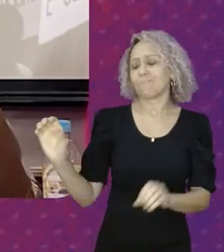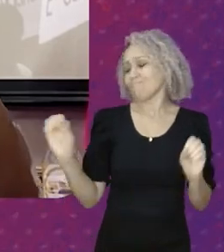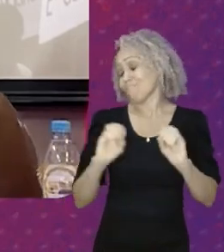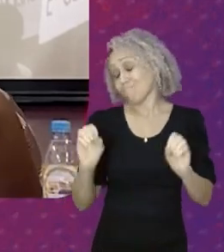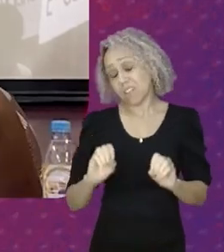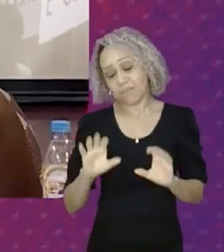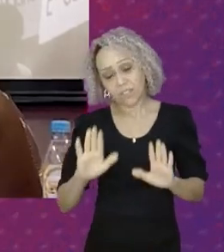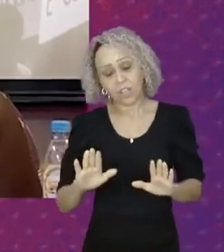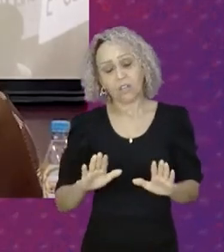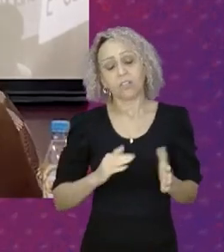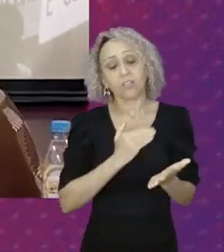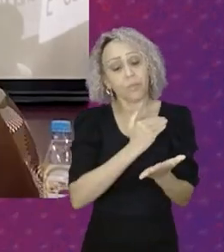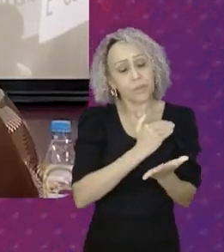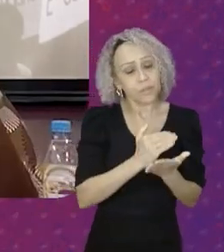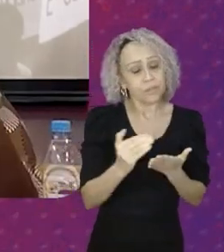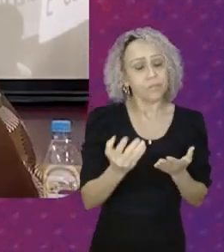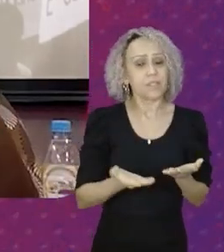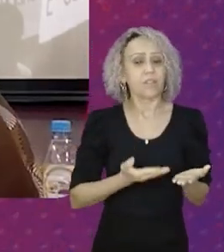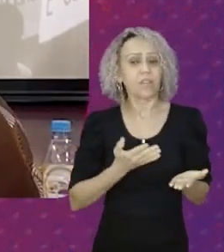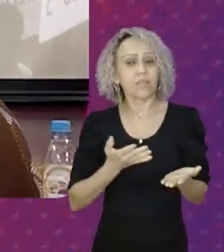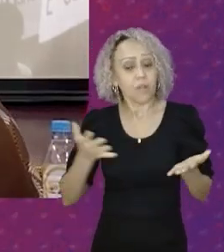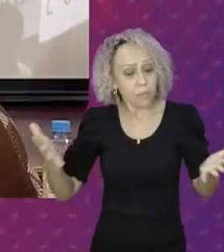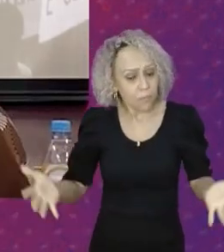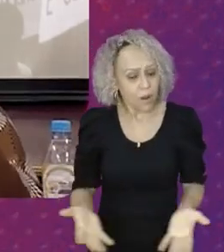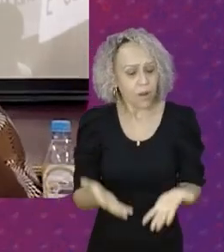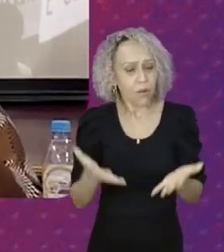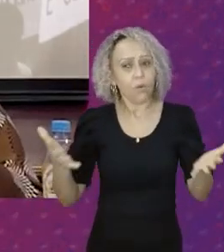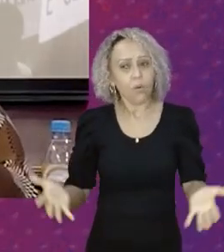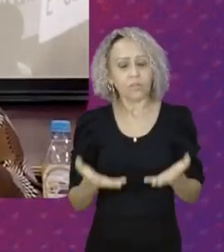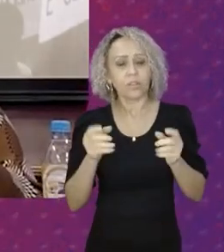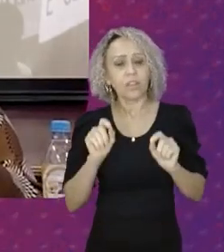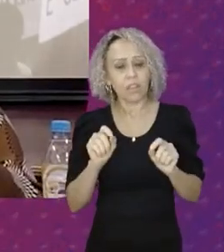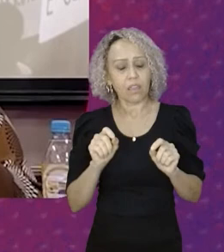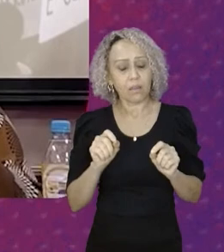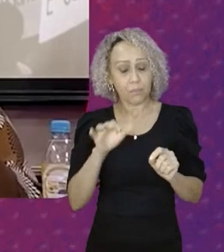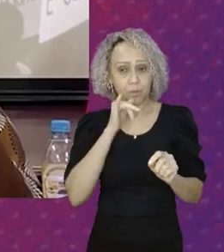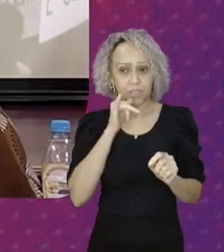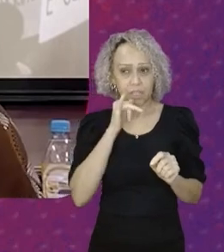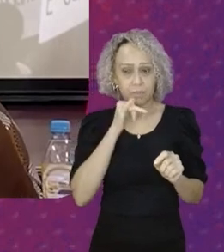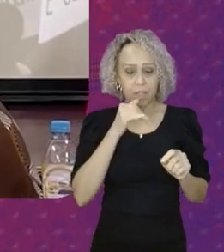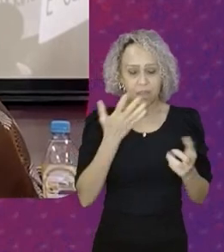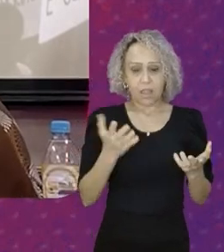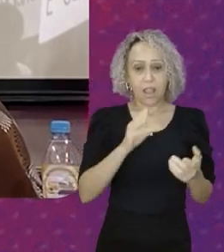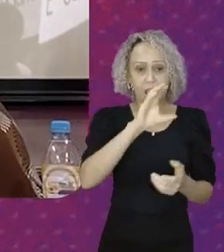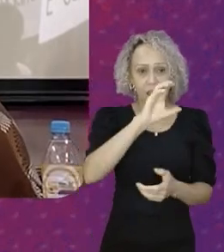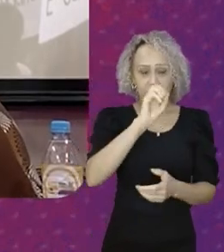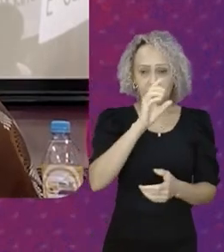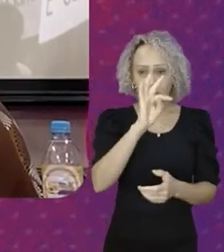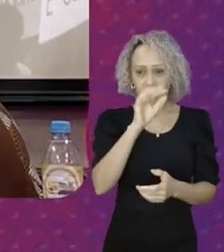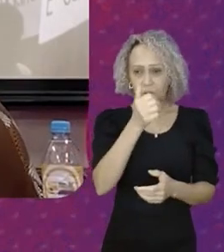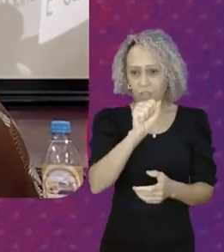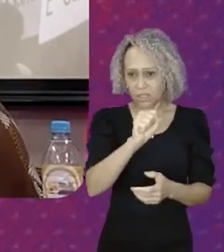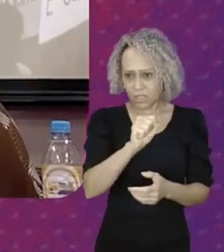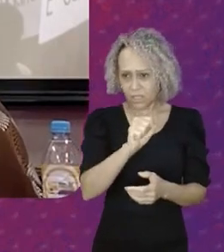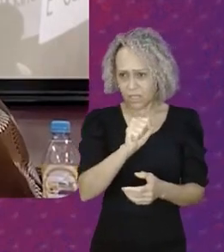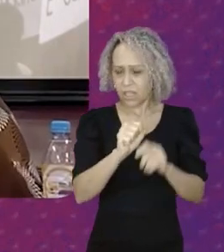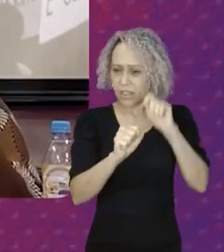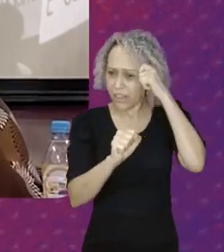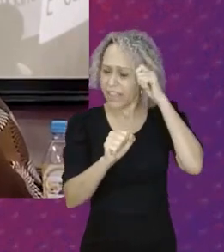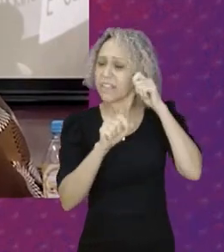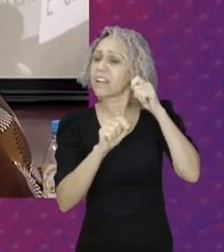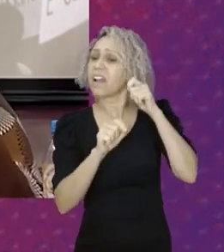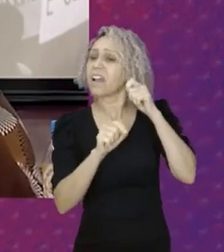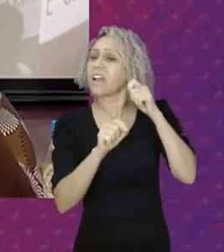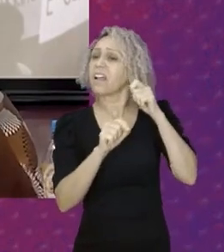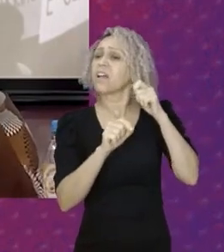acesso à educação superior e também ter políticas afirmativas. Por exemplo, a minha geração muito